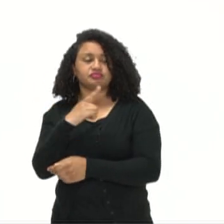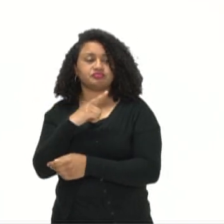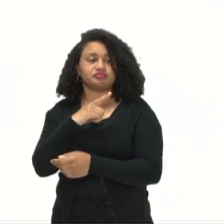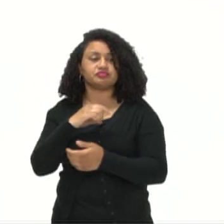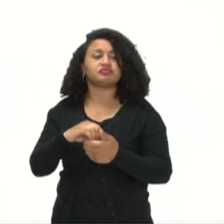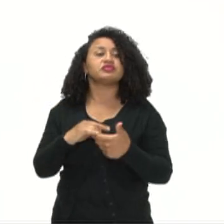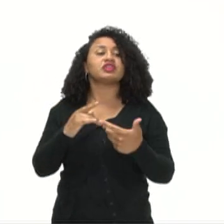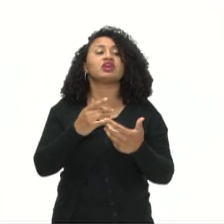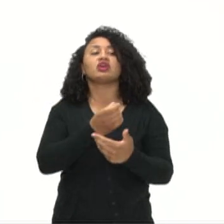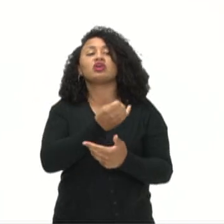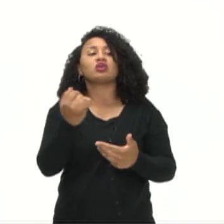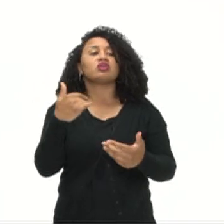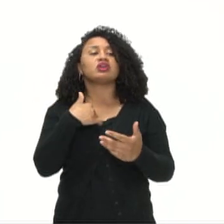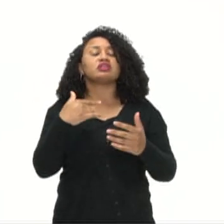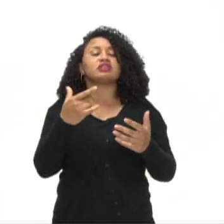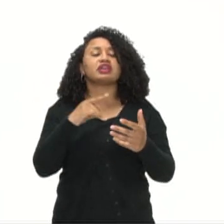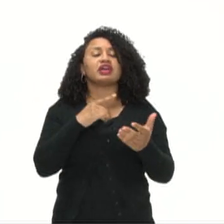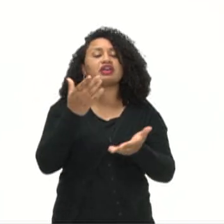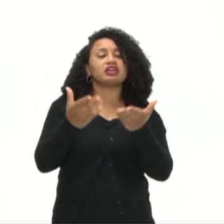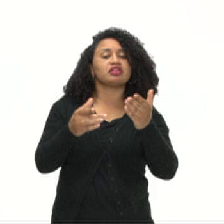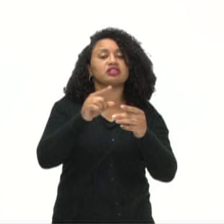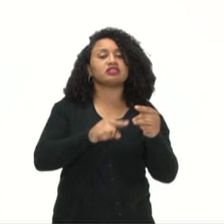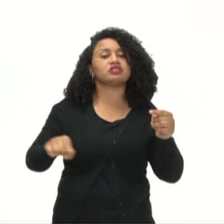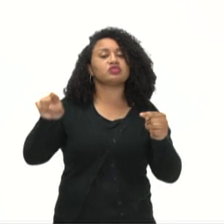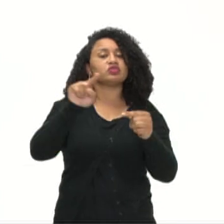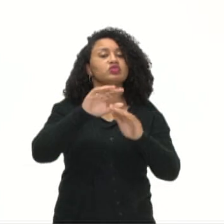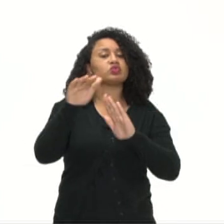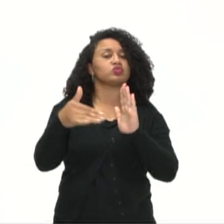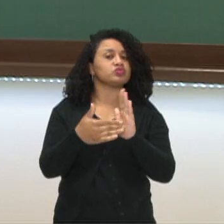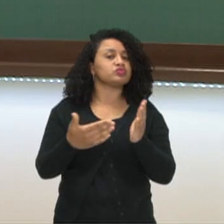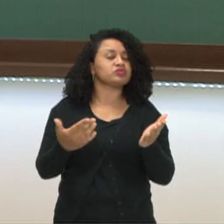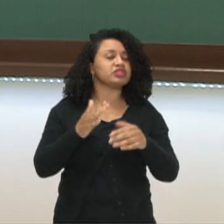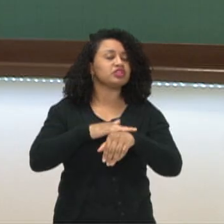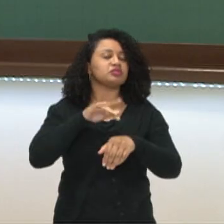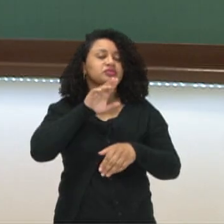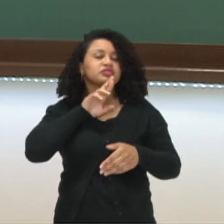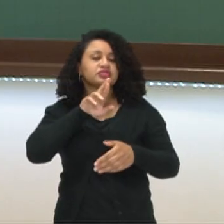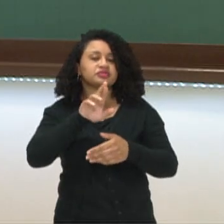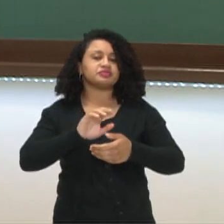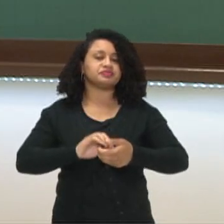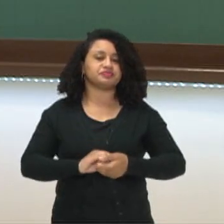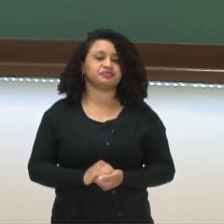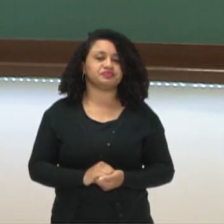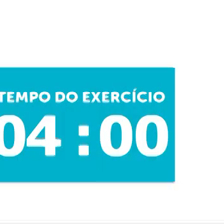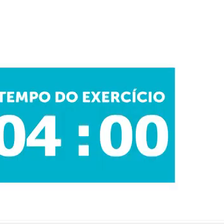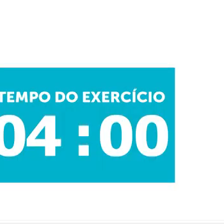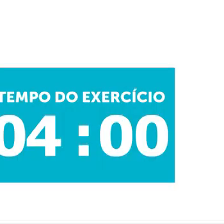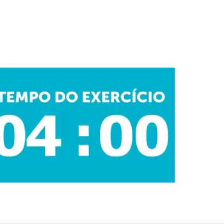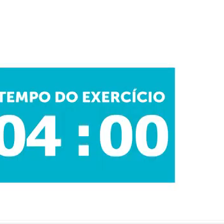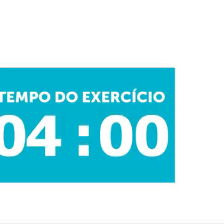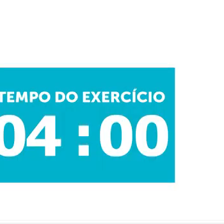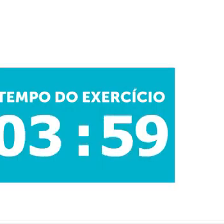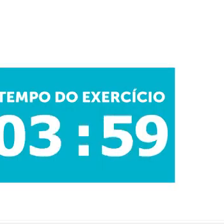microfarad. Determine a capacitância equivalente do circuito. Tempo para você fazer. Já respondo.